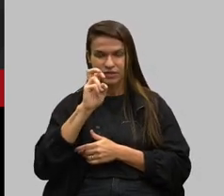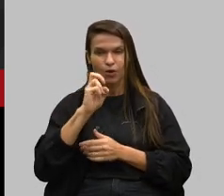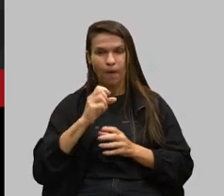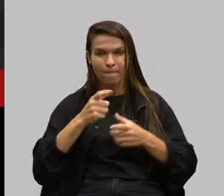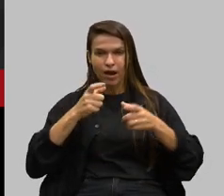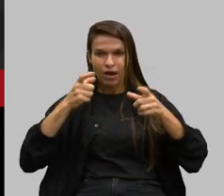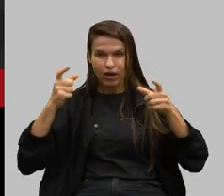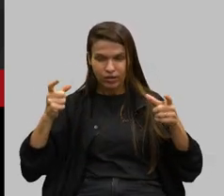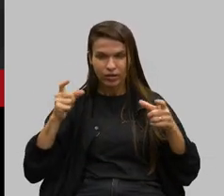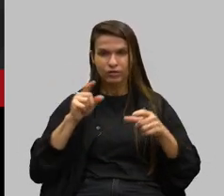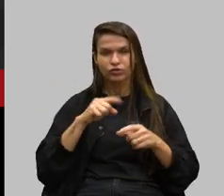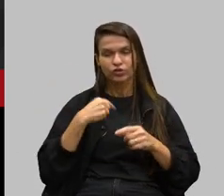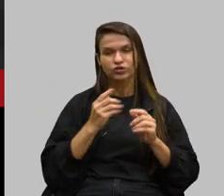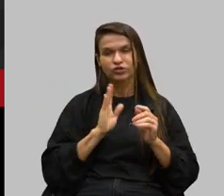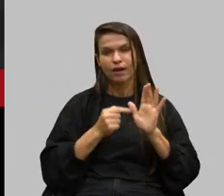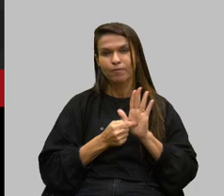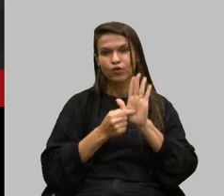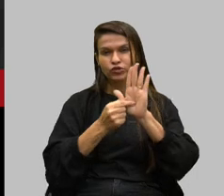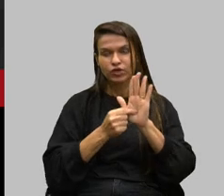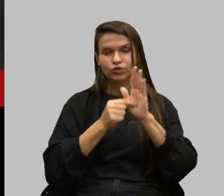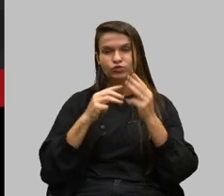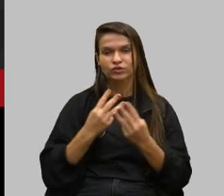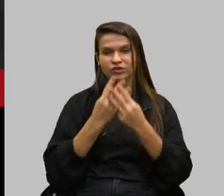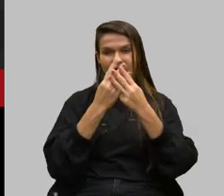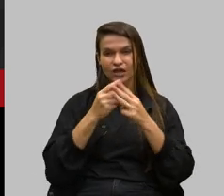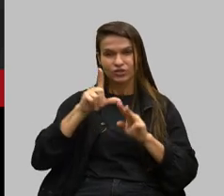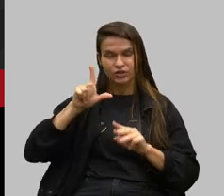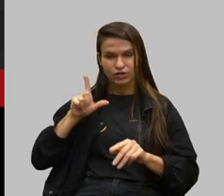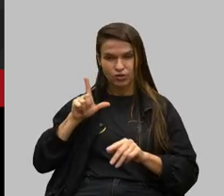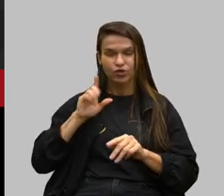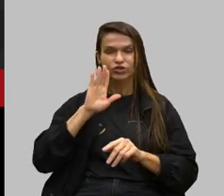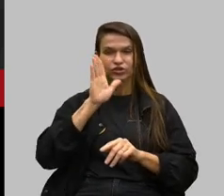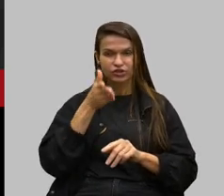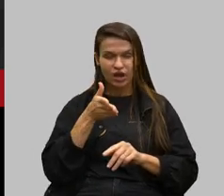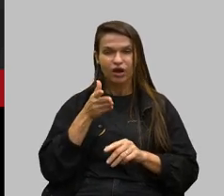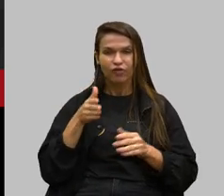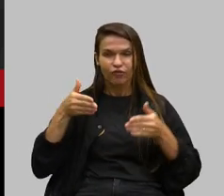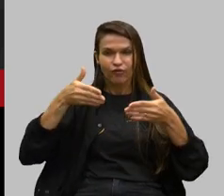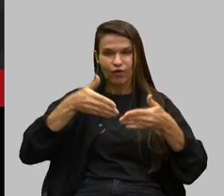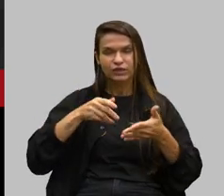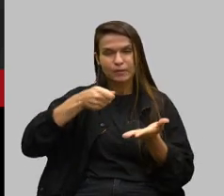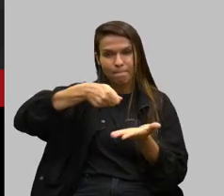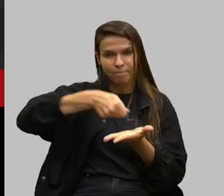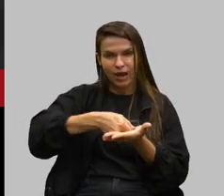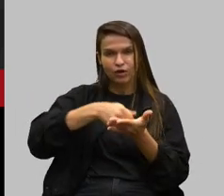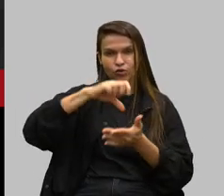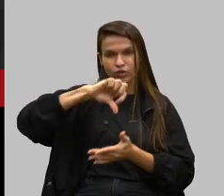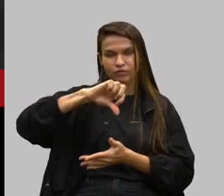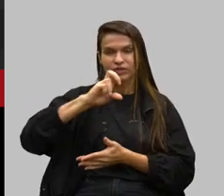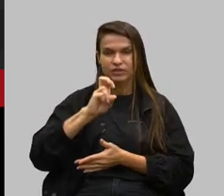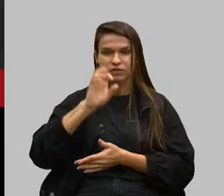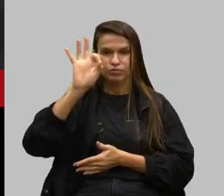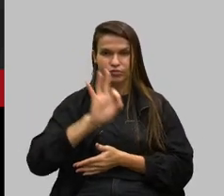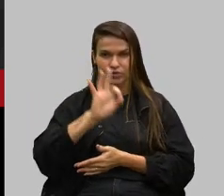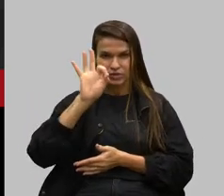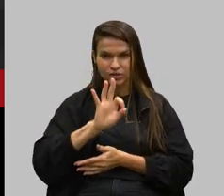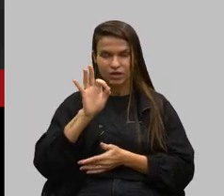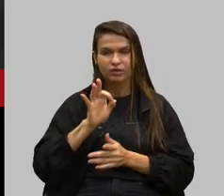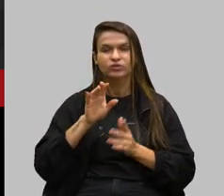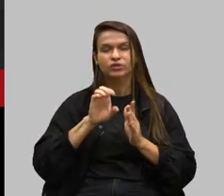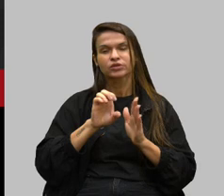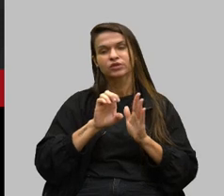delas como nós mostramos no slide anterior já empenhadas e pagas com 95% dessas